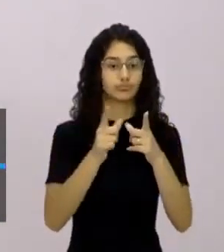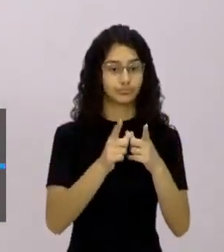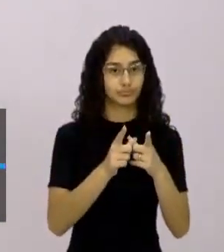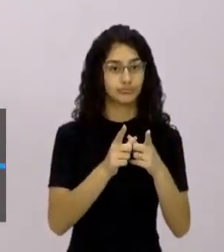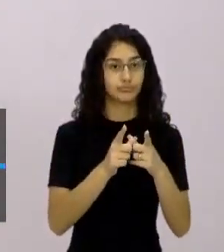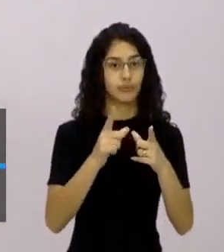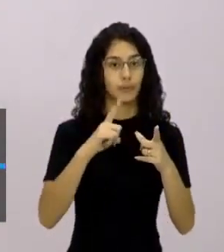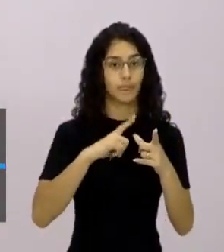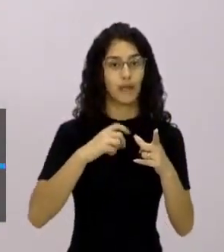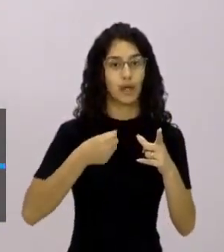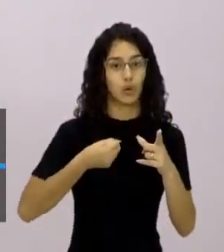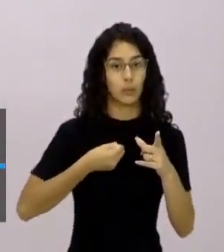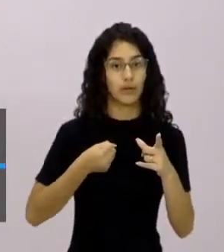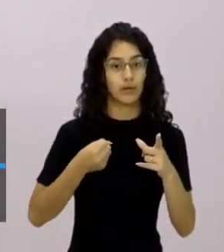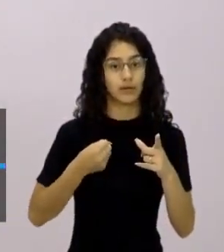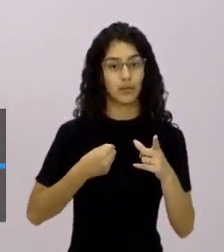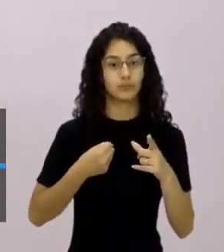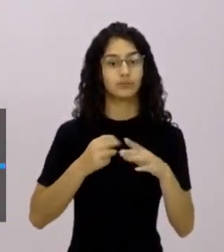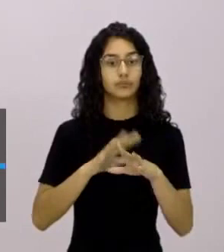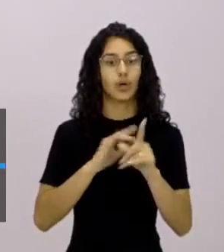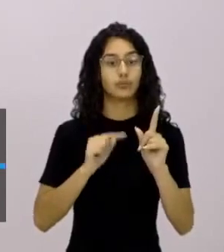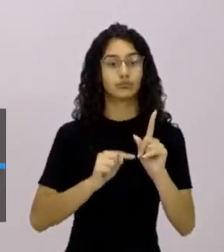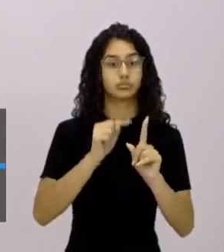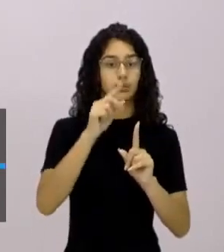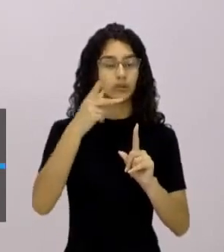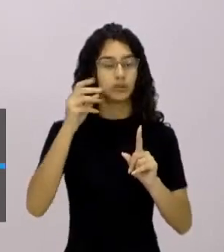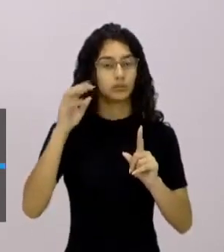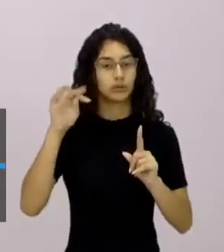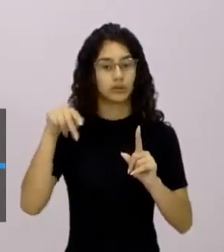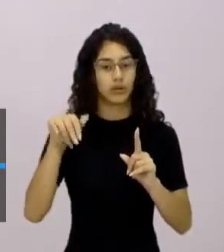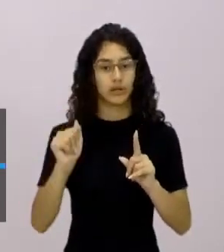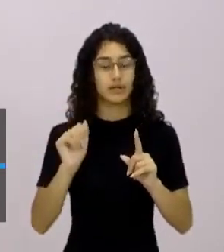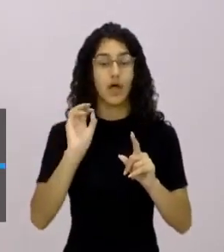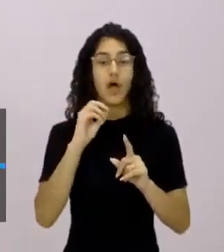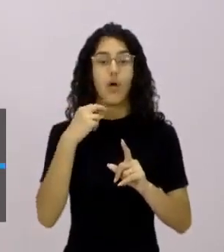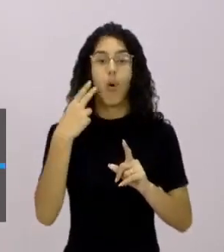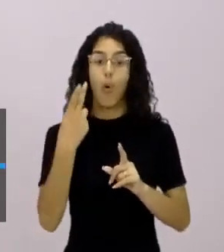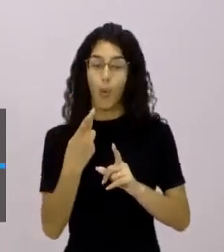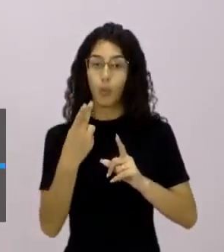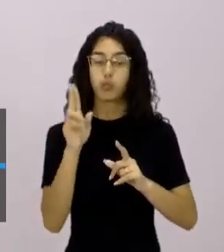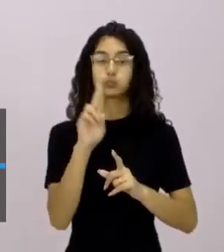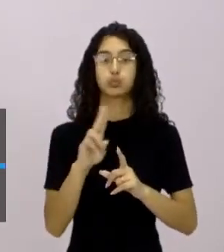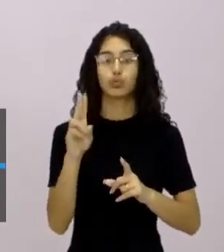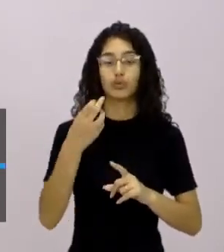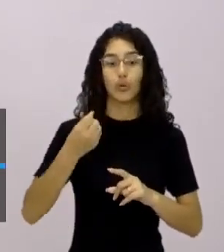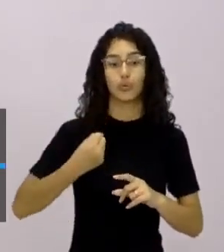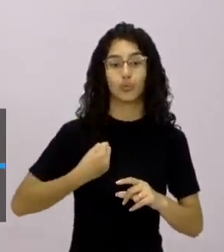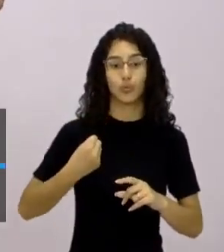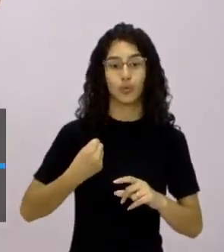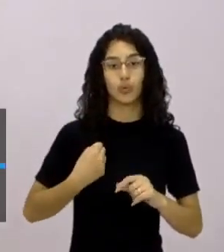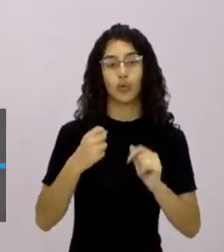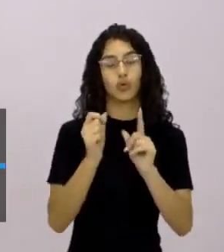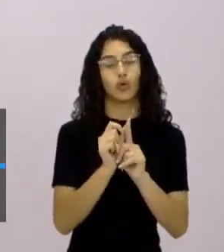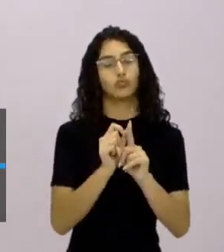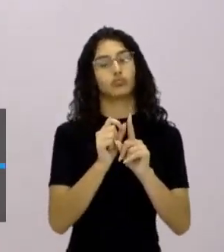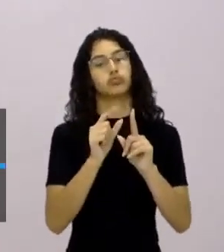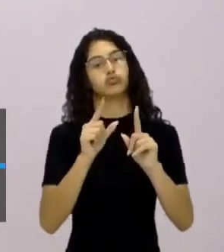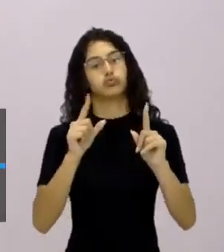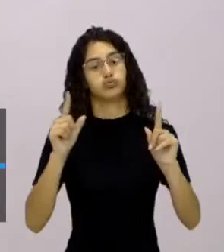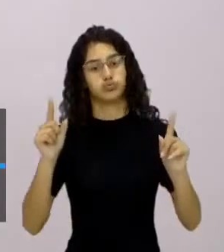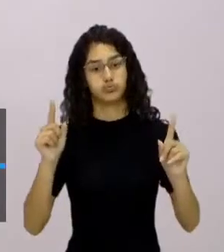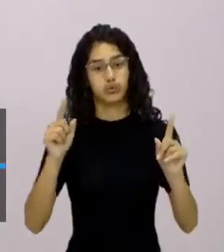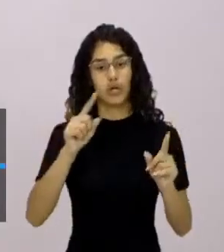casas decimais, compensando, aumentando a potência. Ou você pega o número e aumenta,